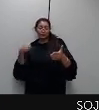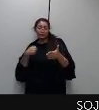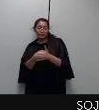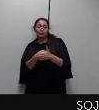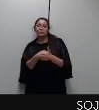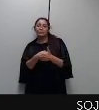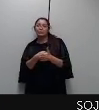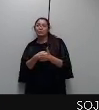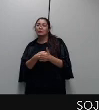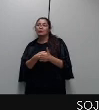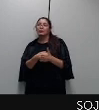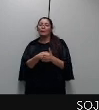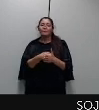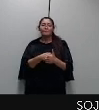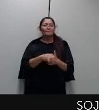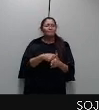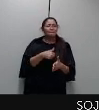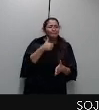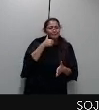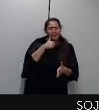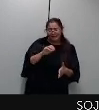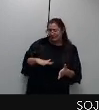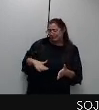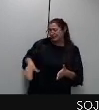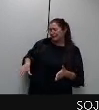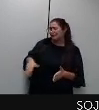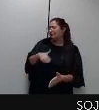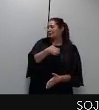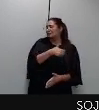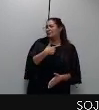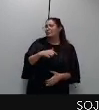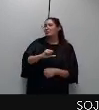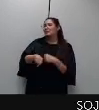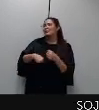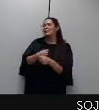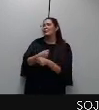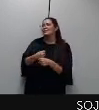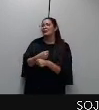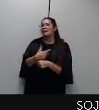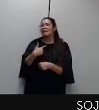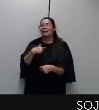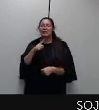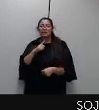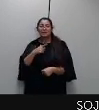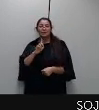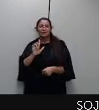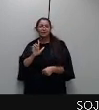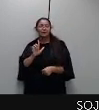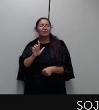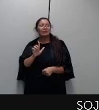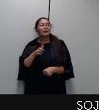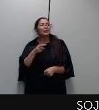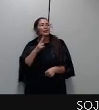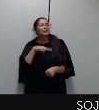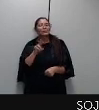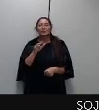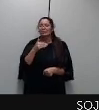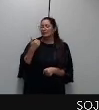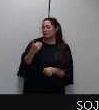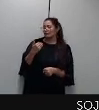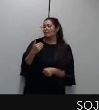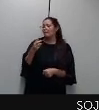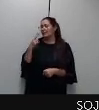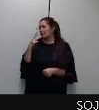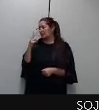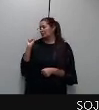um menino de 12 anos e eu não tenho notícias feminino chegou a falecer Acho que sim mas